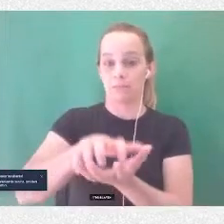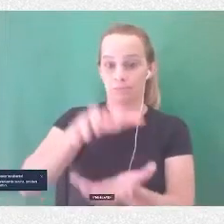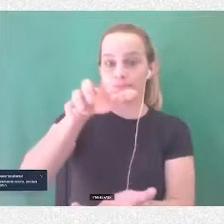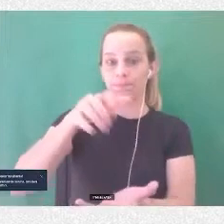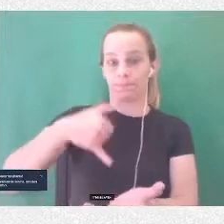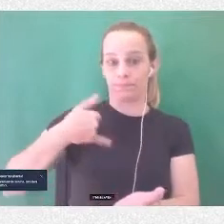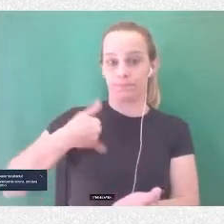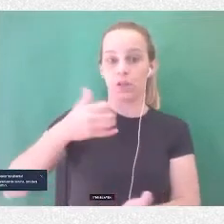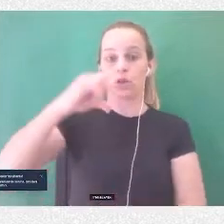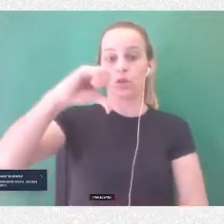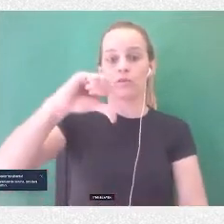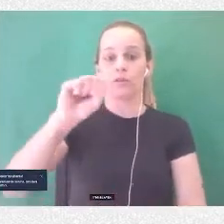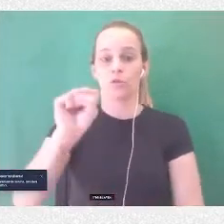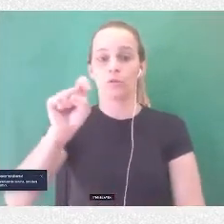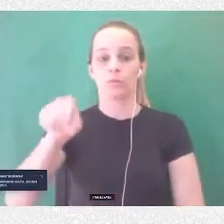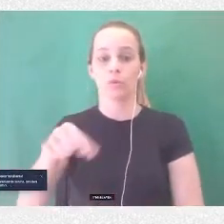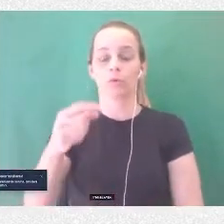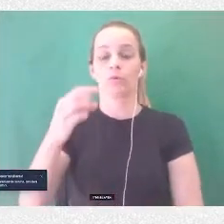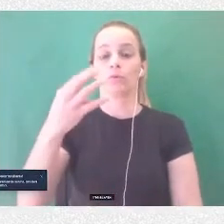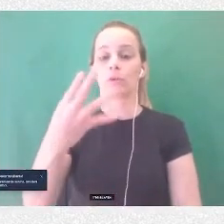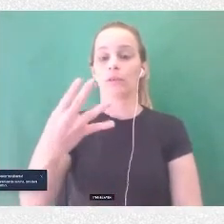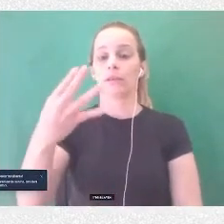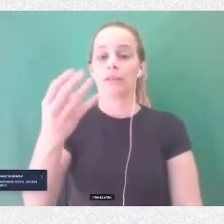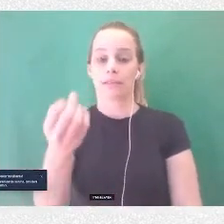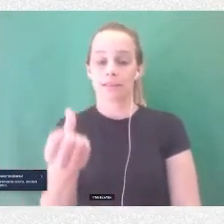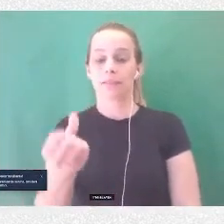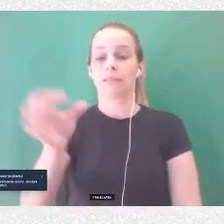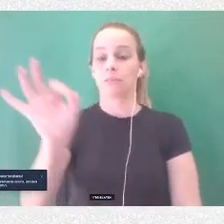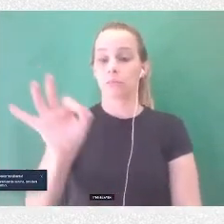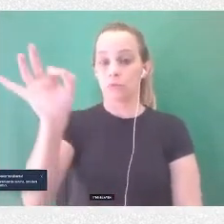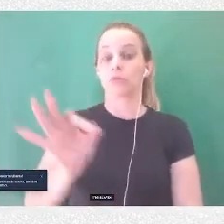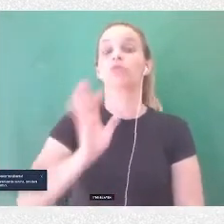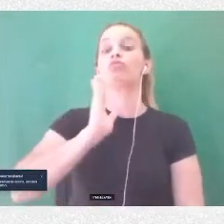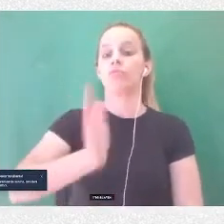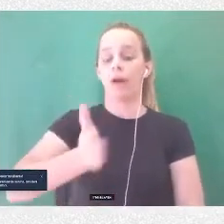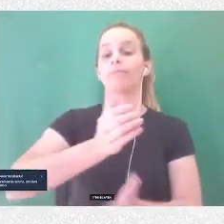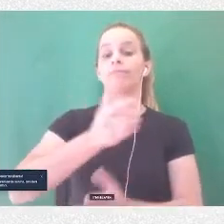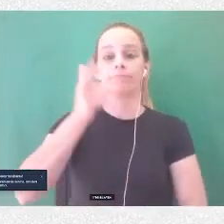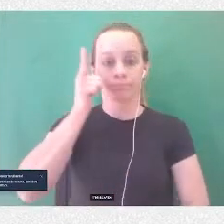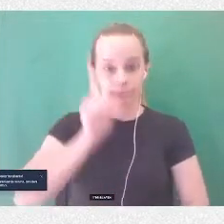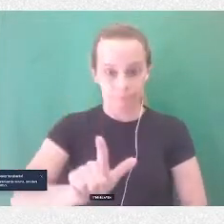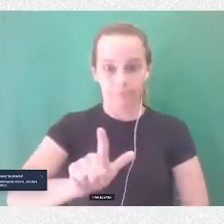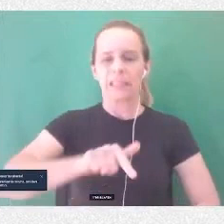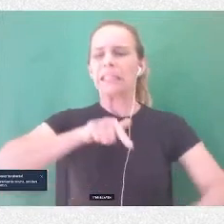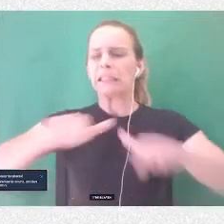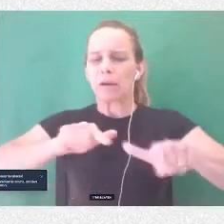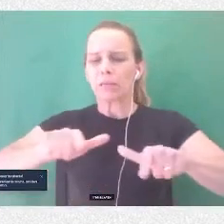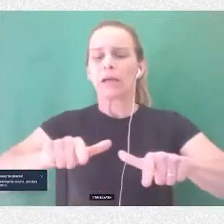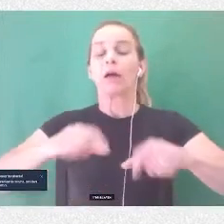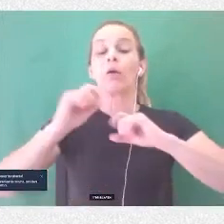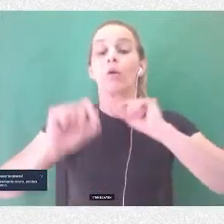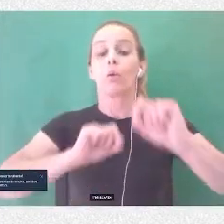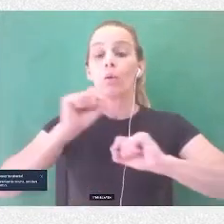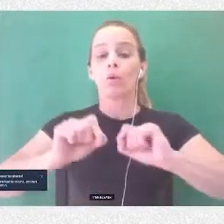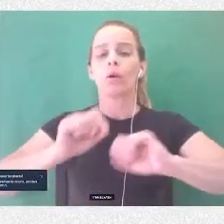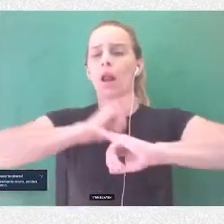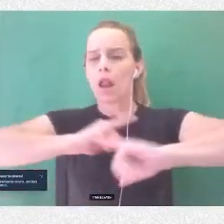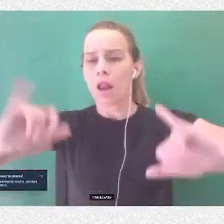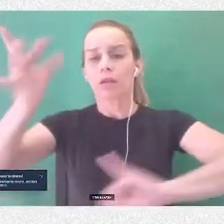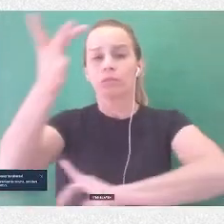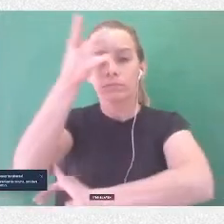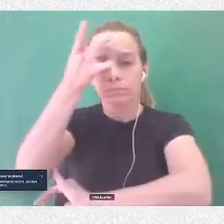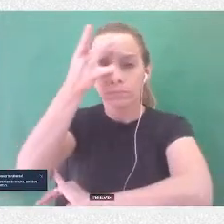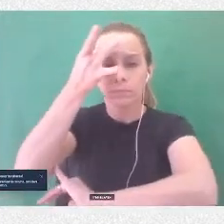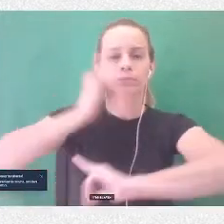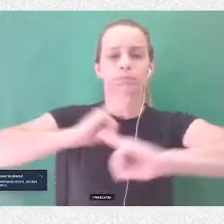temos 98,46% de cobertura nessa população e temos trabalhado muito fortemente com conscientização da população